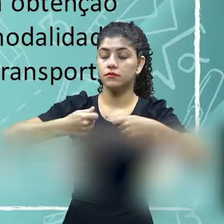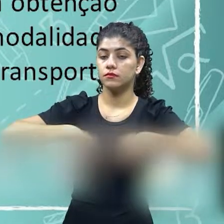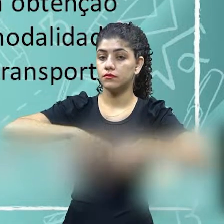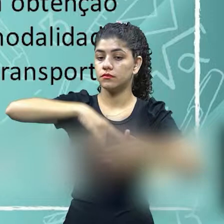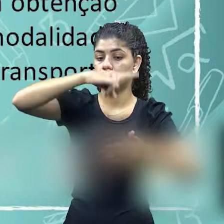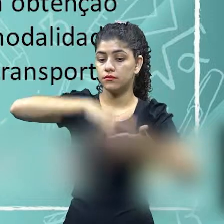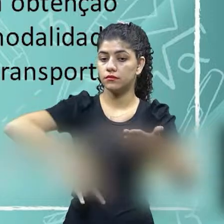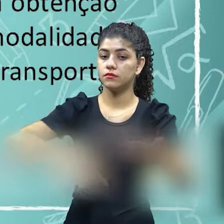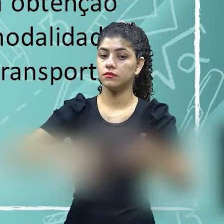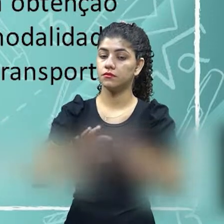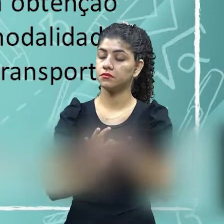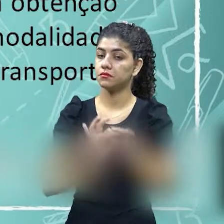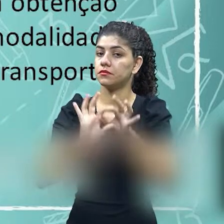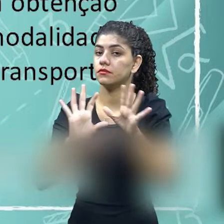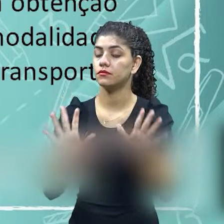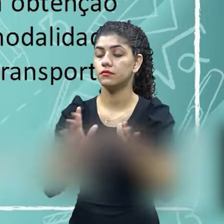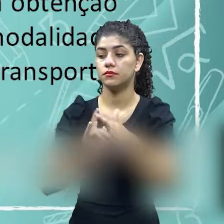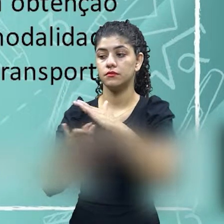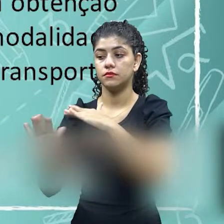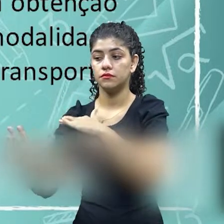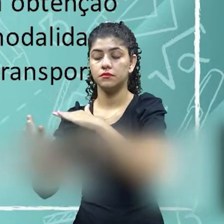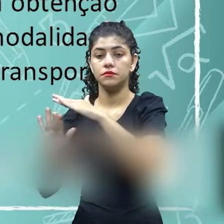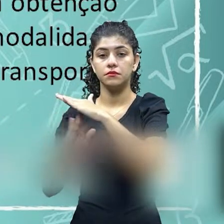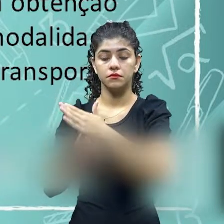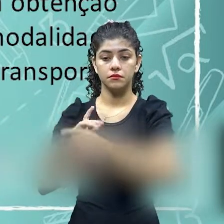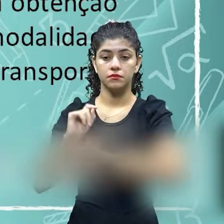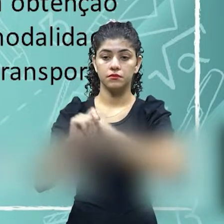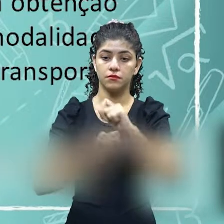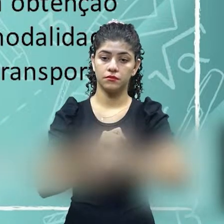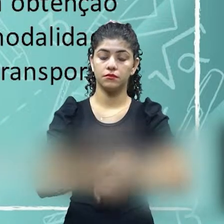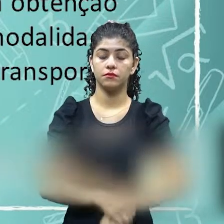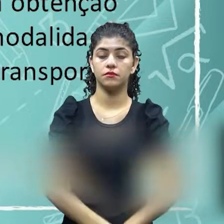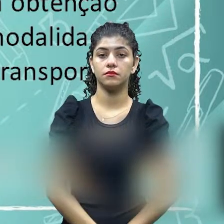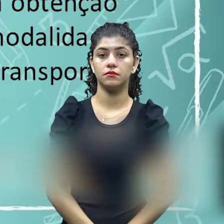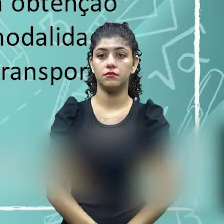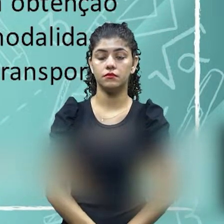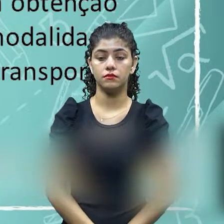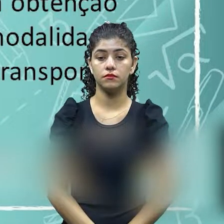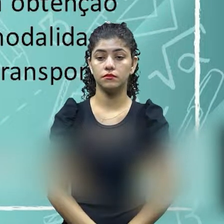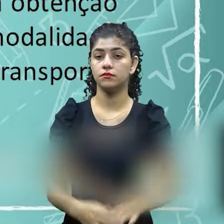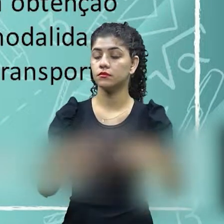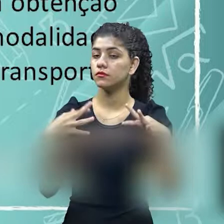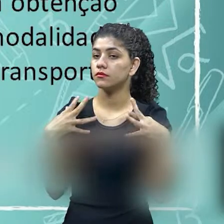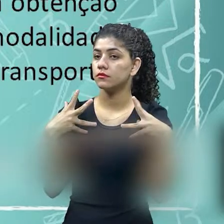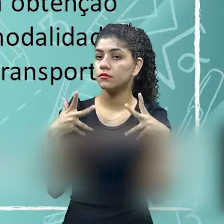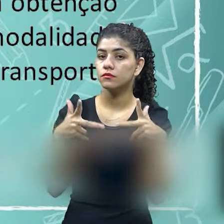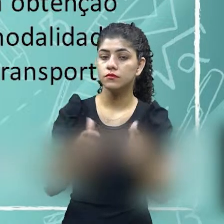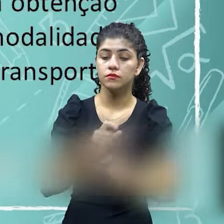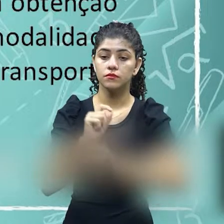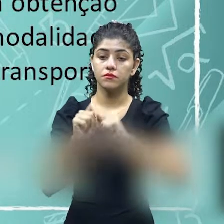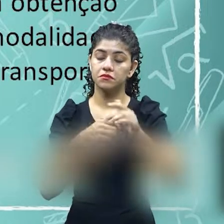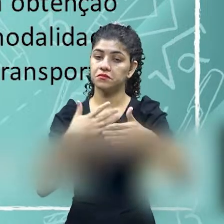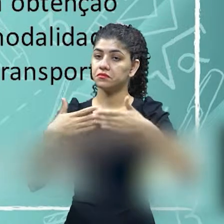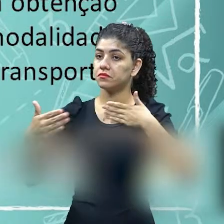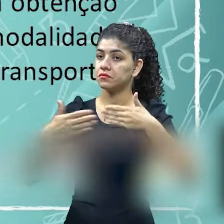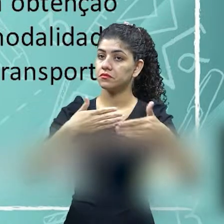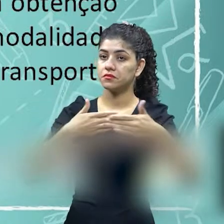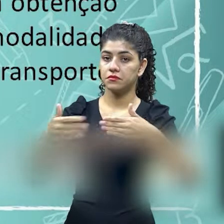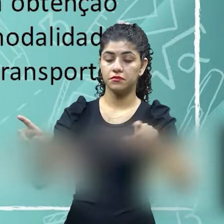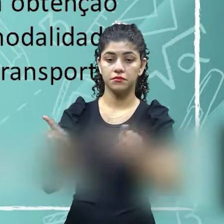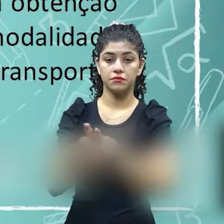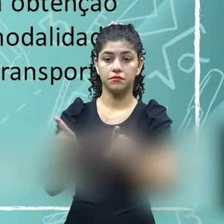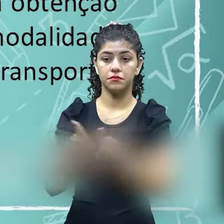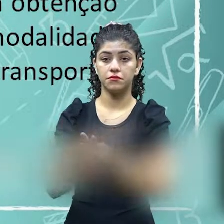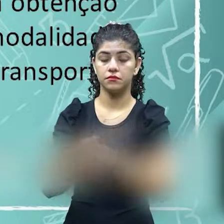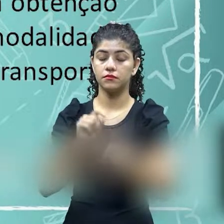à disposição do importador no estabelecimento do exportador. Todas as despesas e qualquer perda de dano a partir